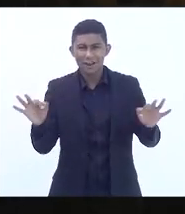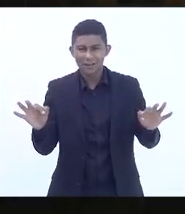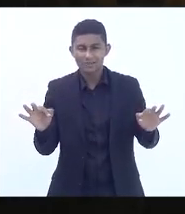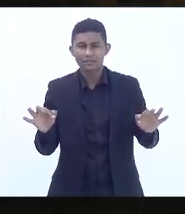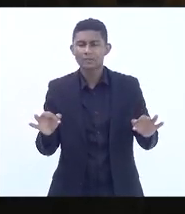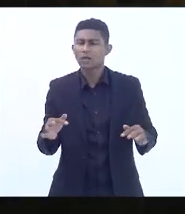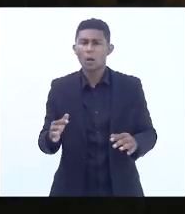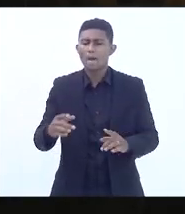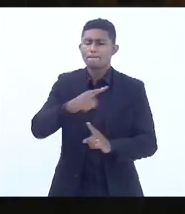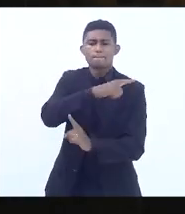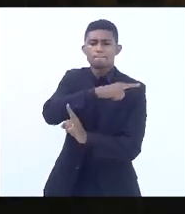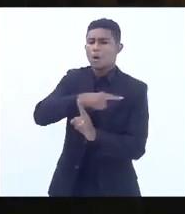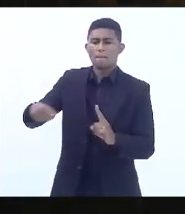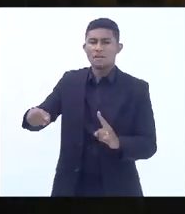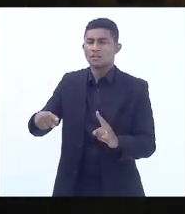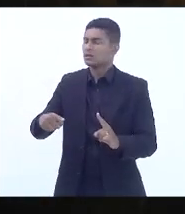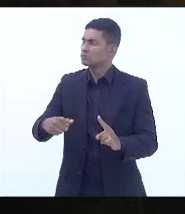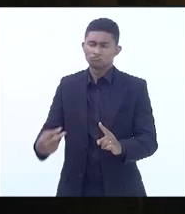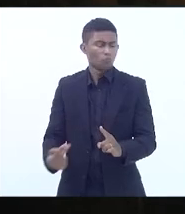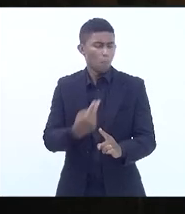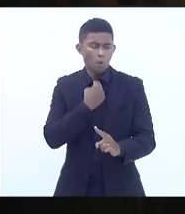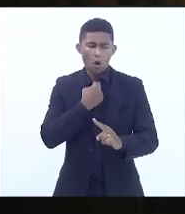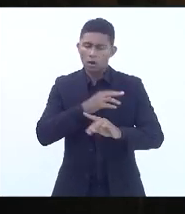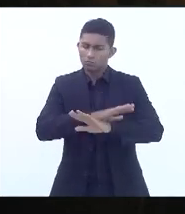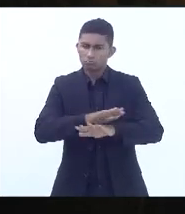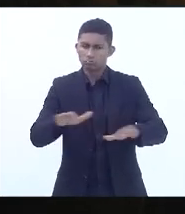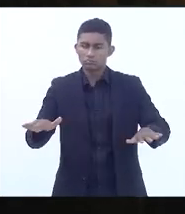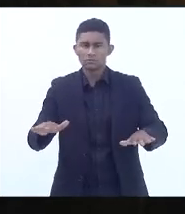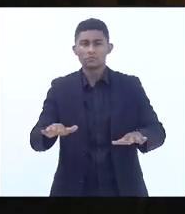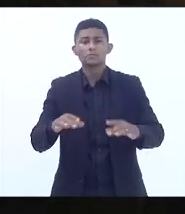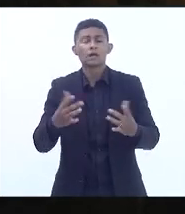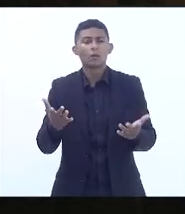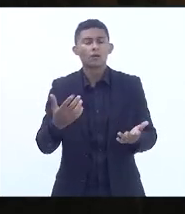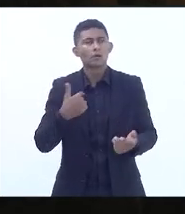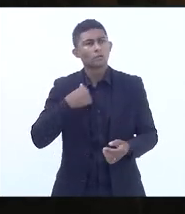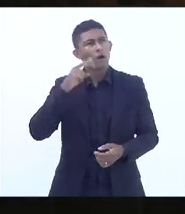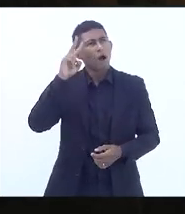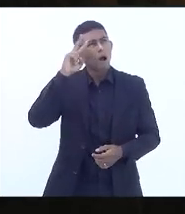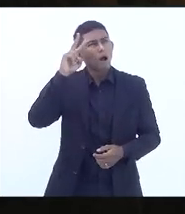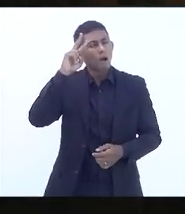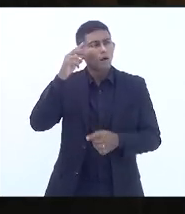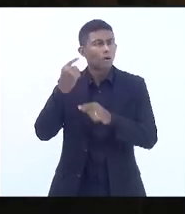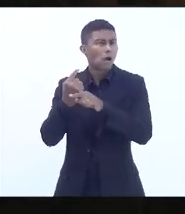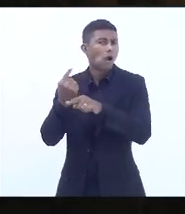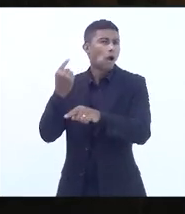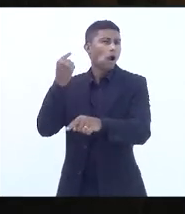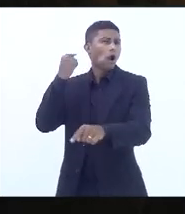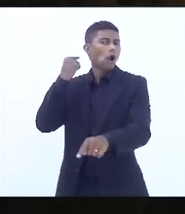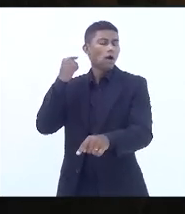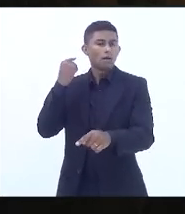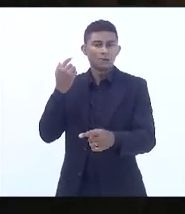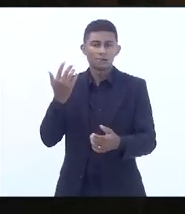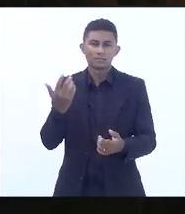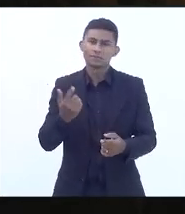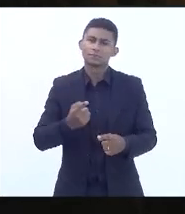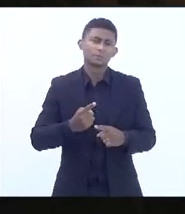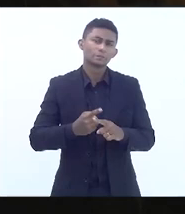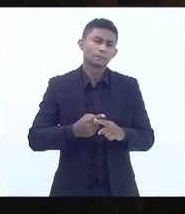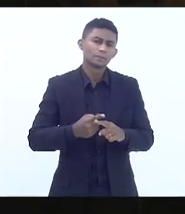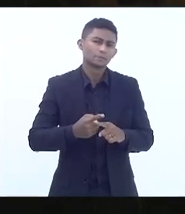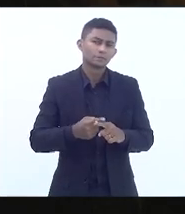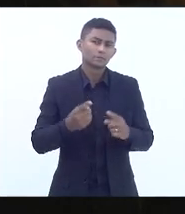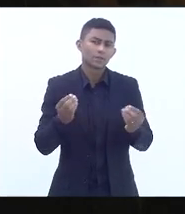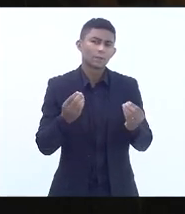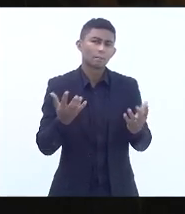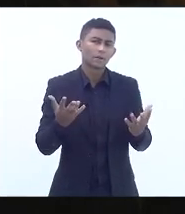proibir". Eu estou só fazendo aqui uma volta ao passado para a gente chegar